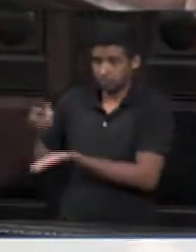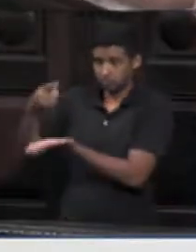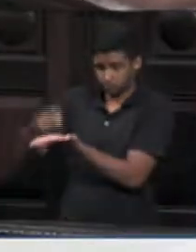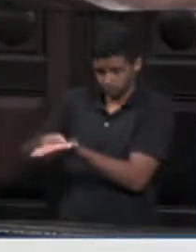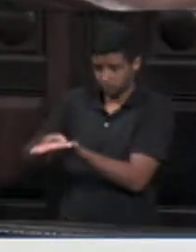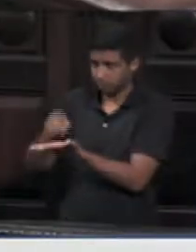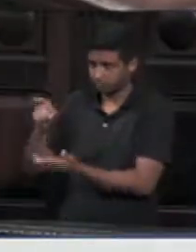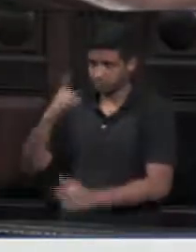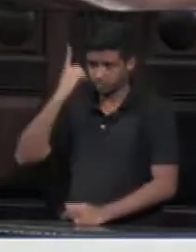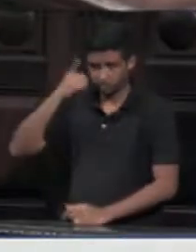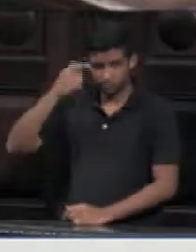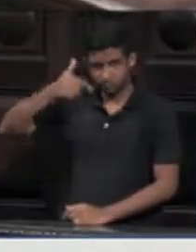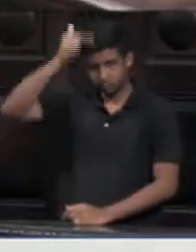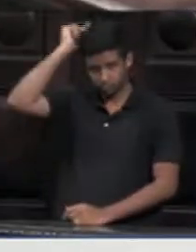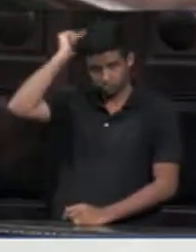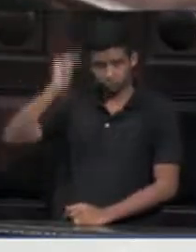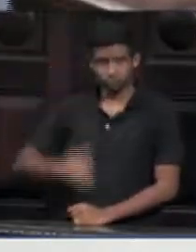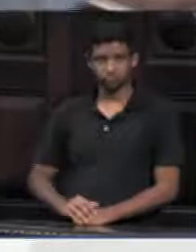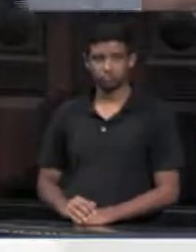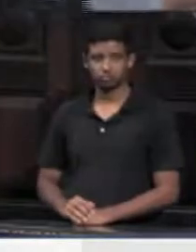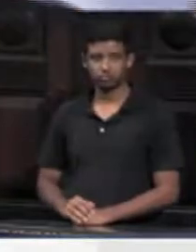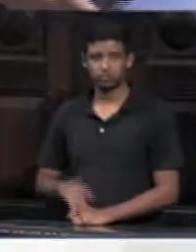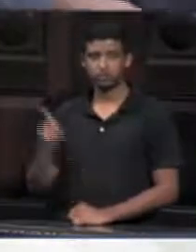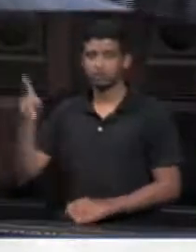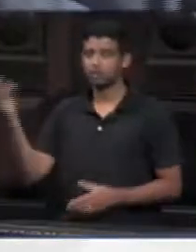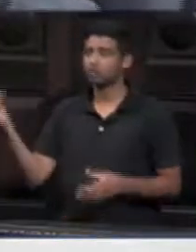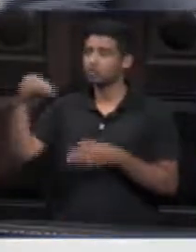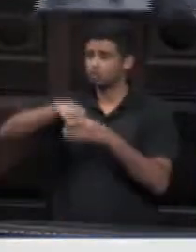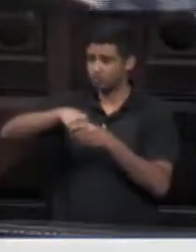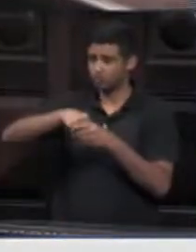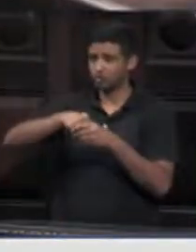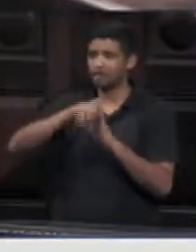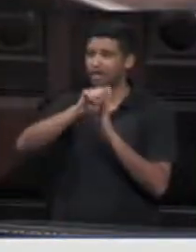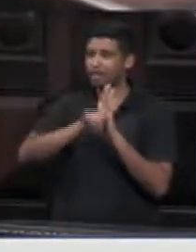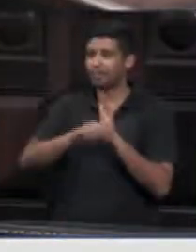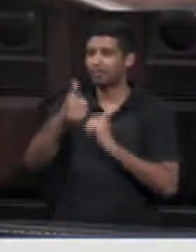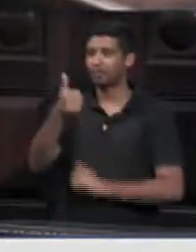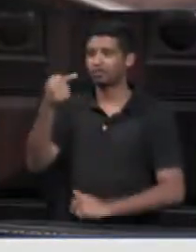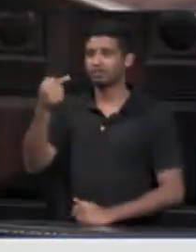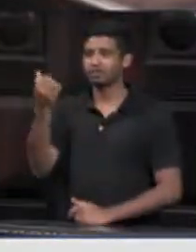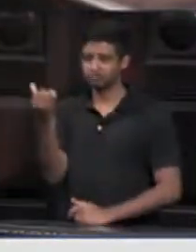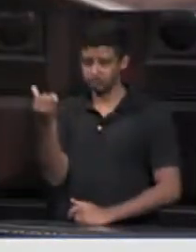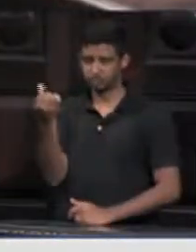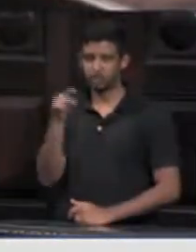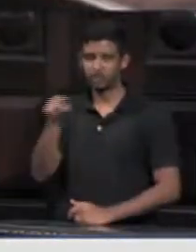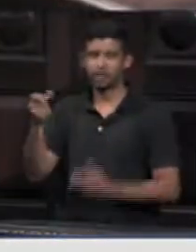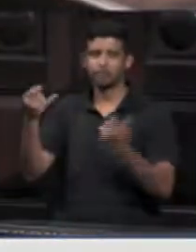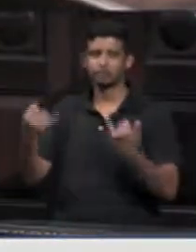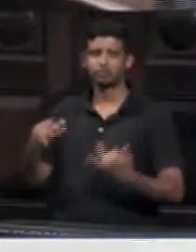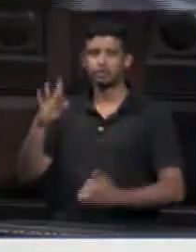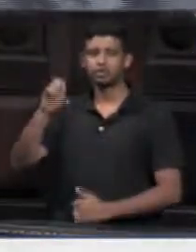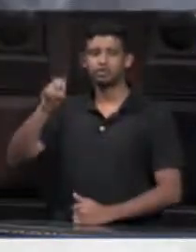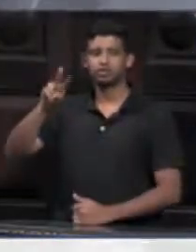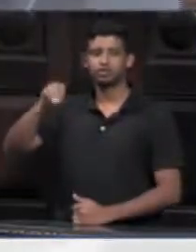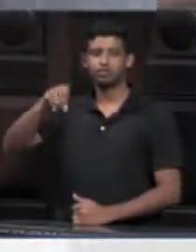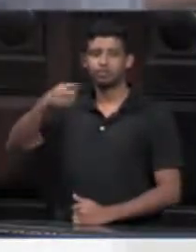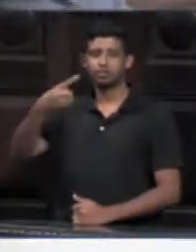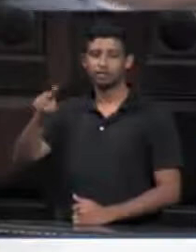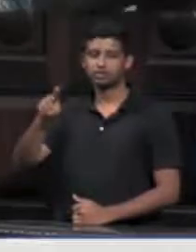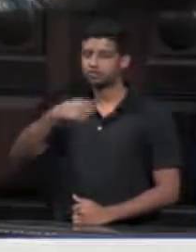respeitado pelo deputado Luiz Paulo, que incluiu a emenda 176 pela aprovação, nós retiramos os nossos destaques.